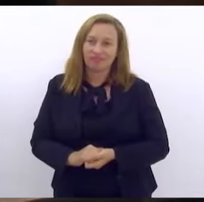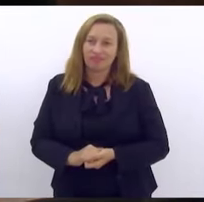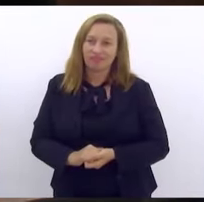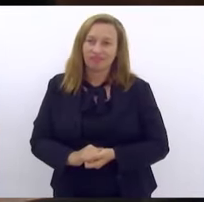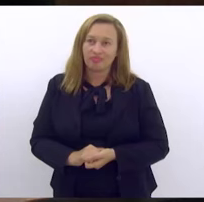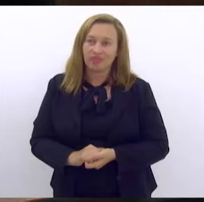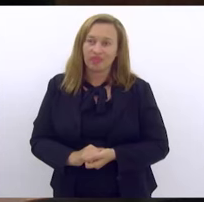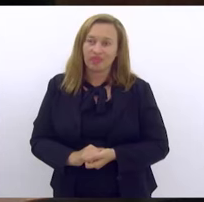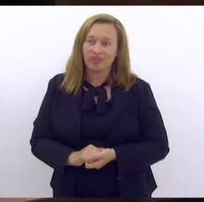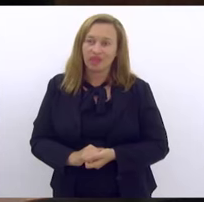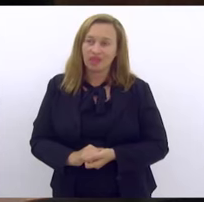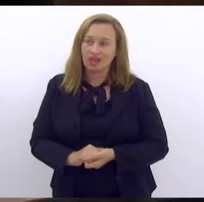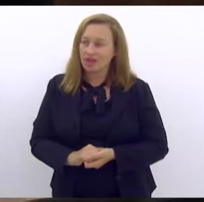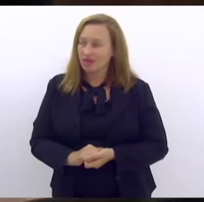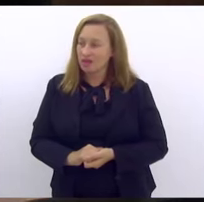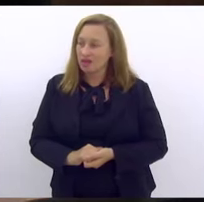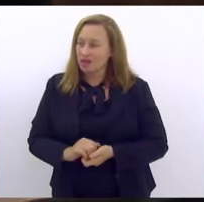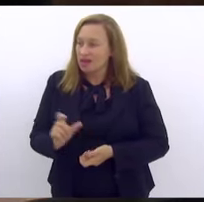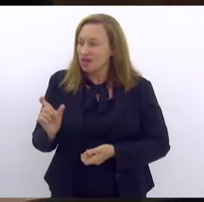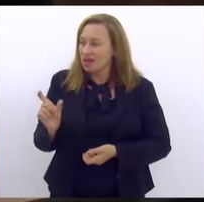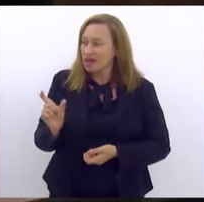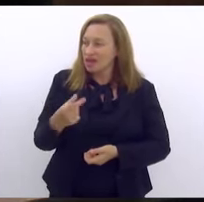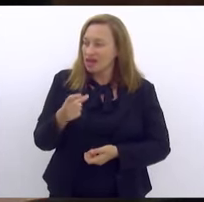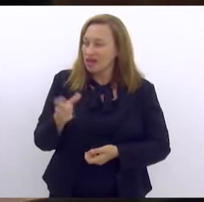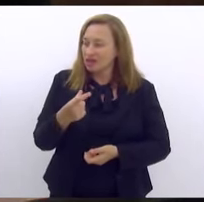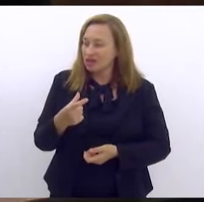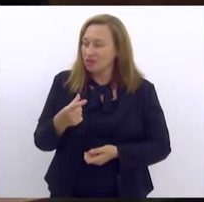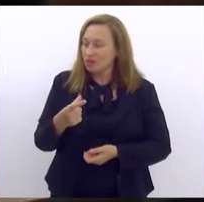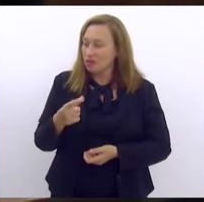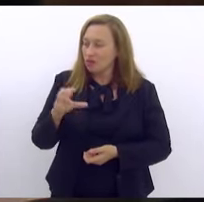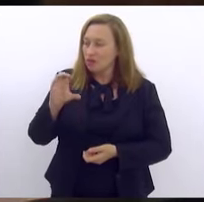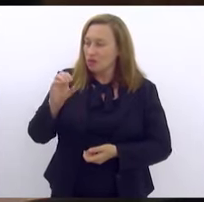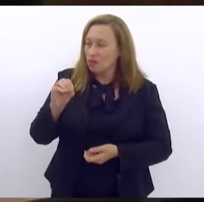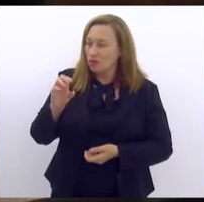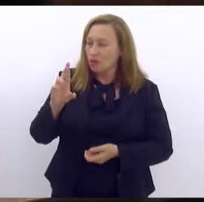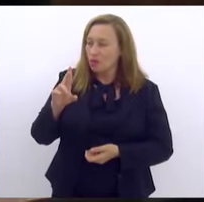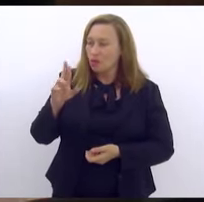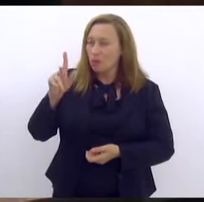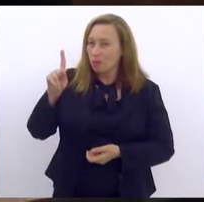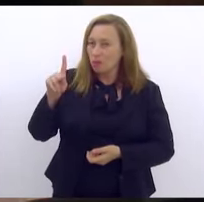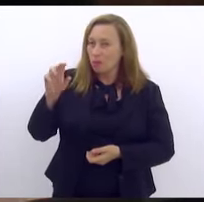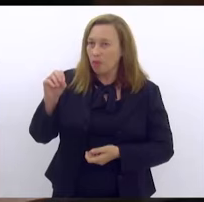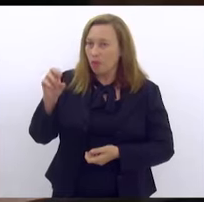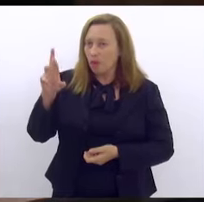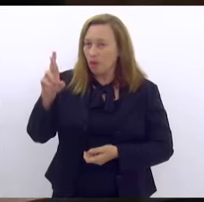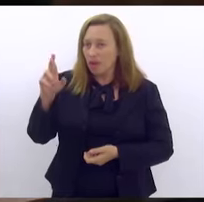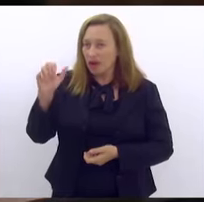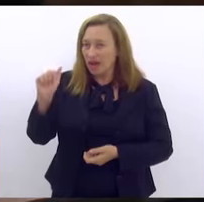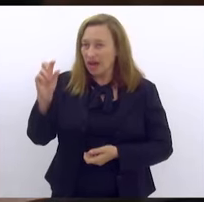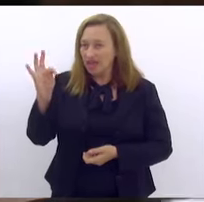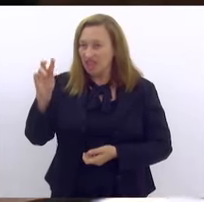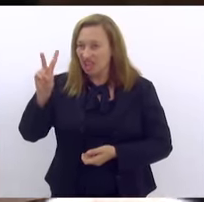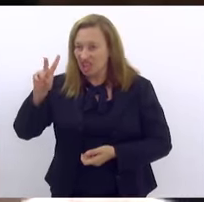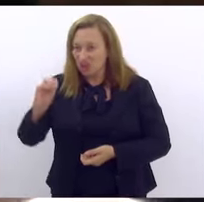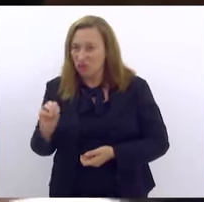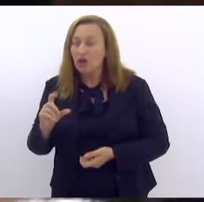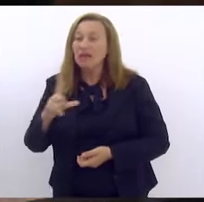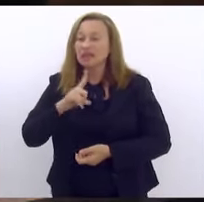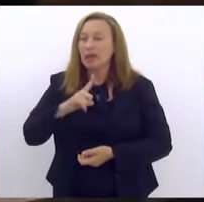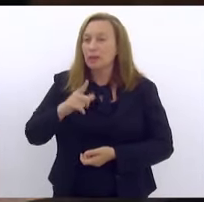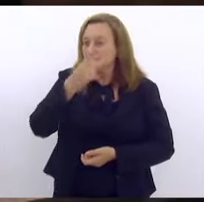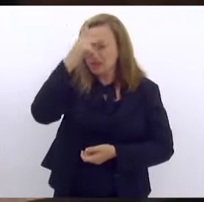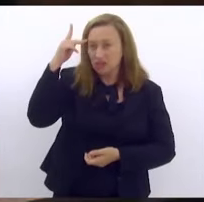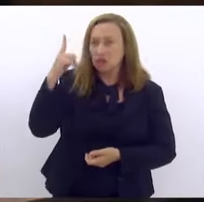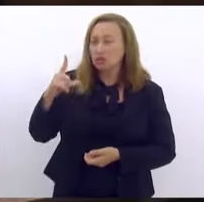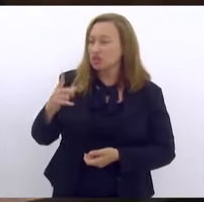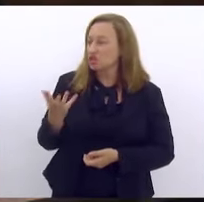do cartão corporativo. Pasmem os senhores. Tem gente que saca R$40 mil na